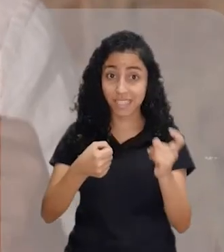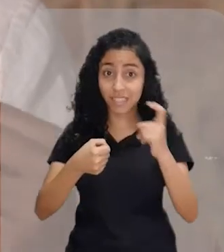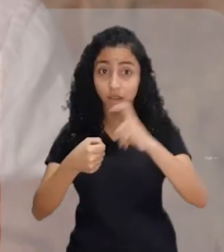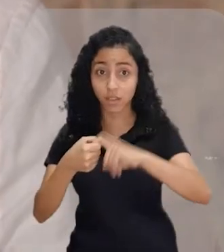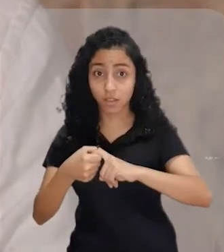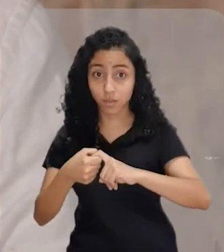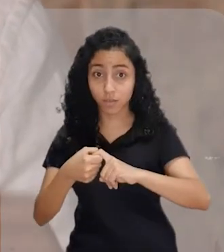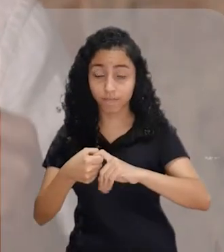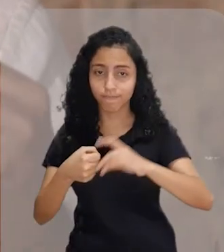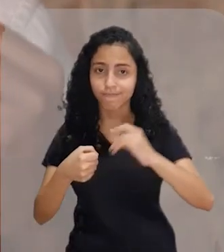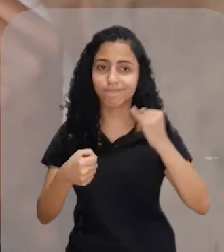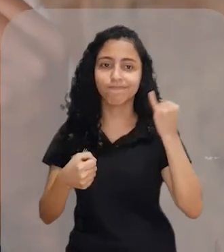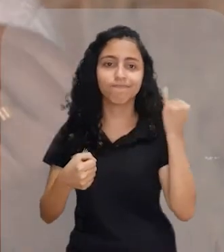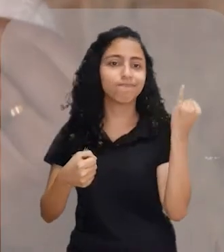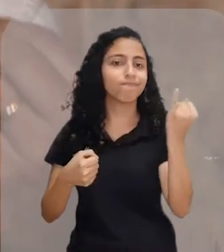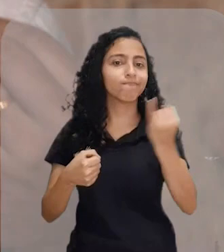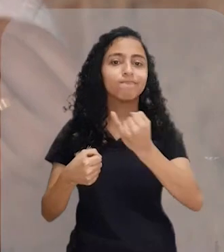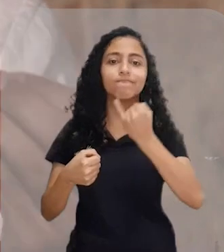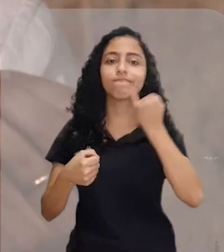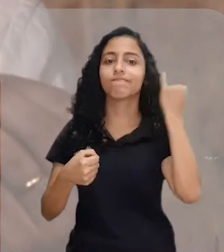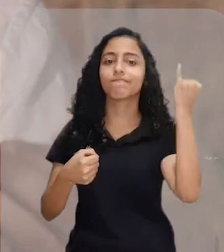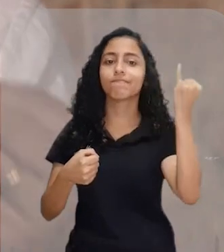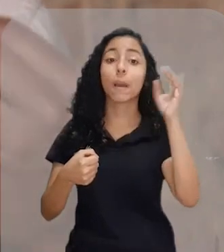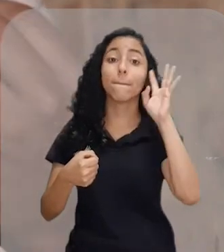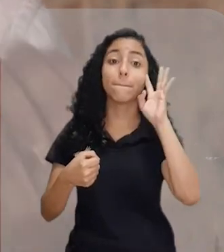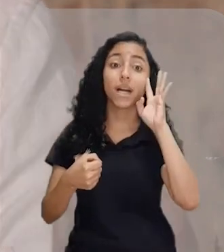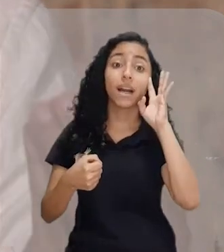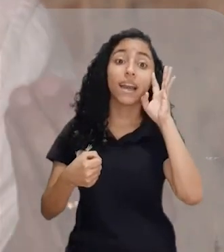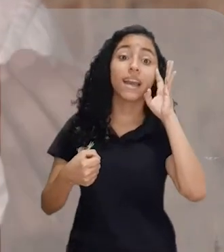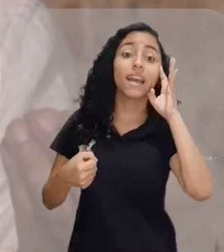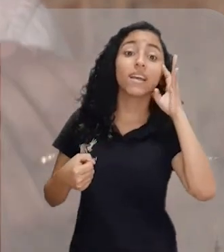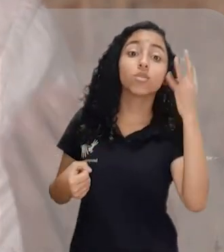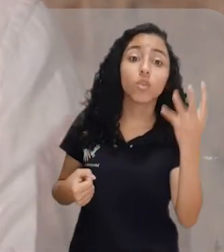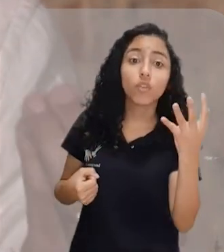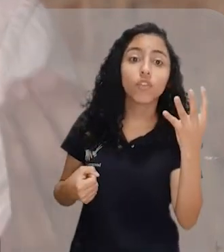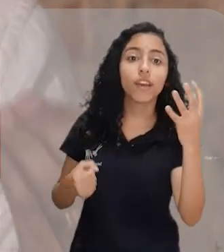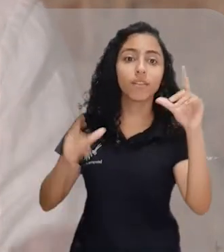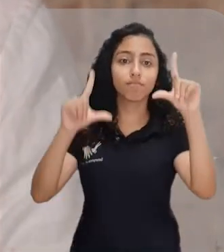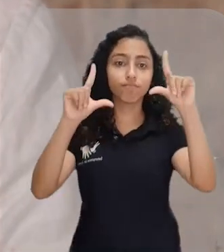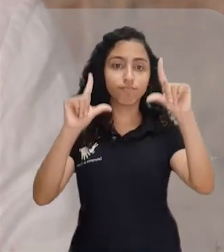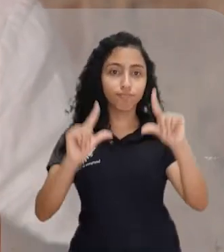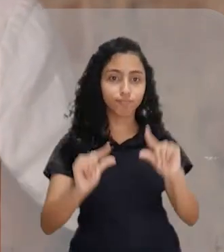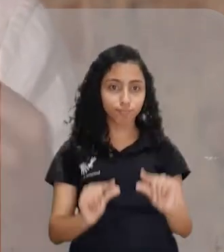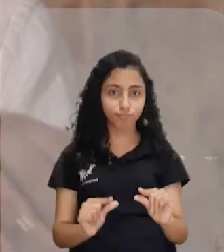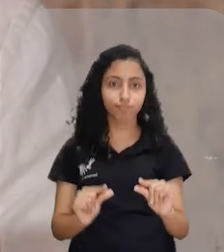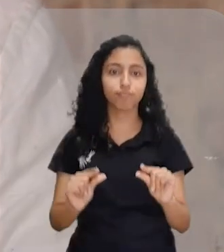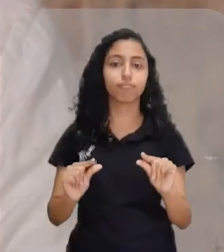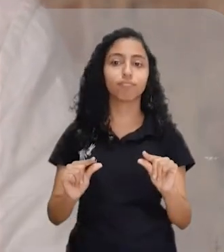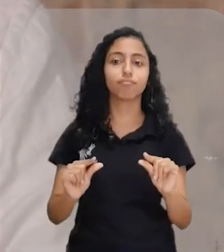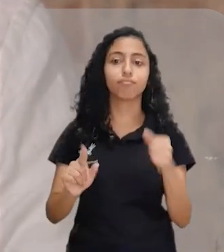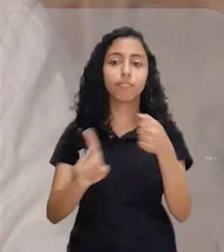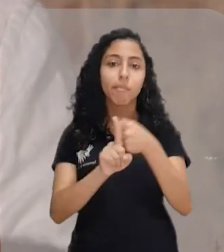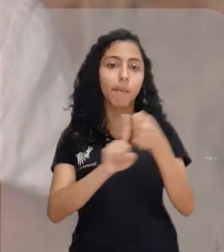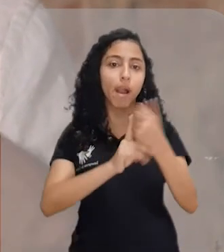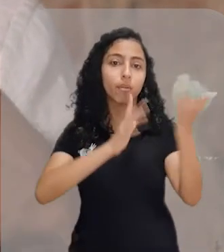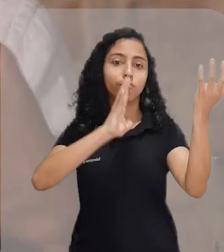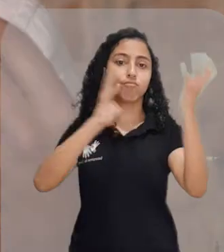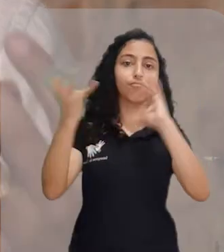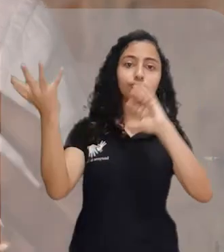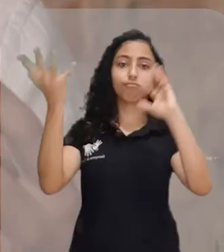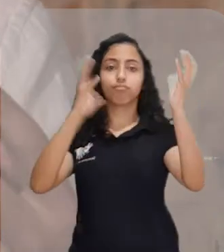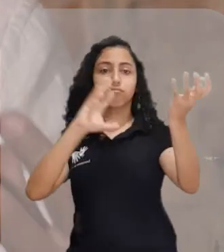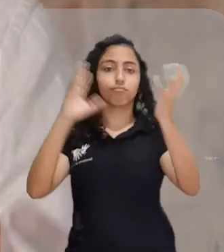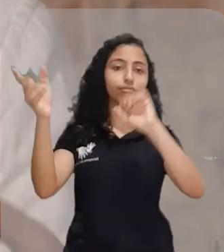a restauração é uma parte muito importante da solução de lidar, né, com a mitigação